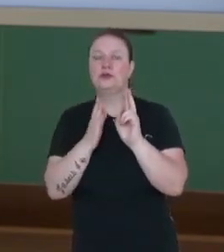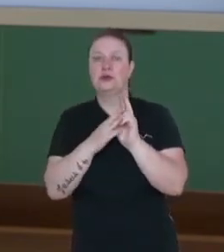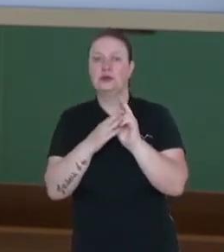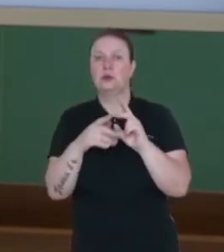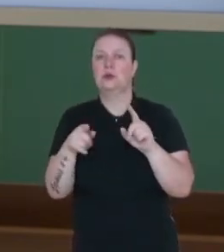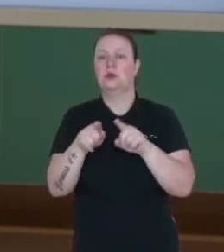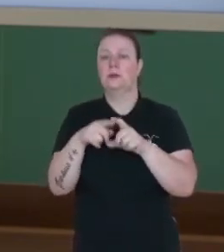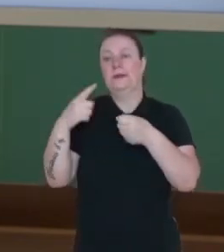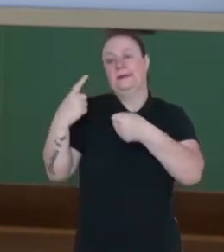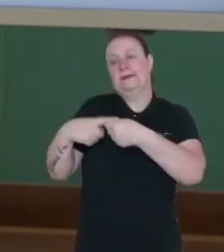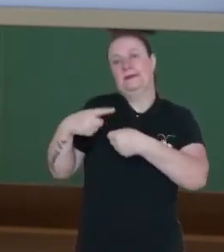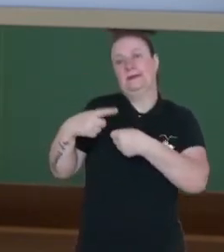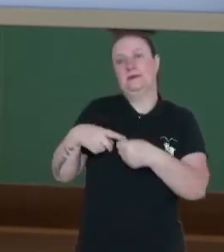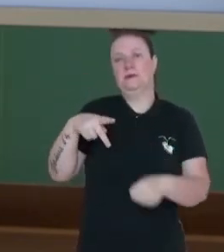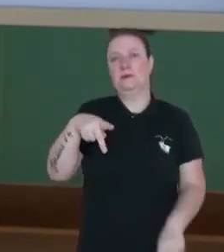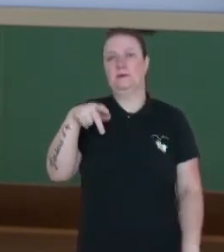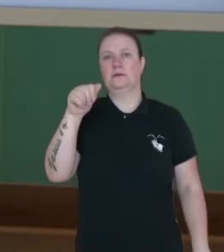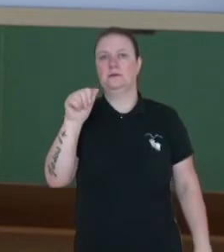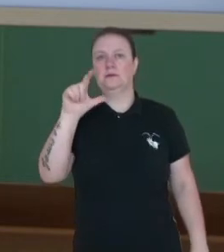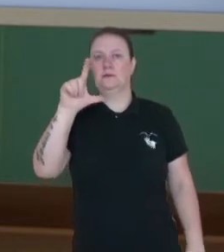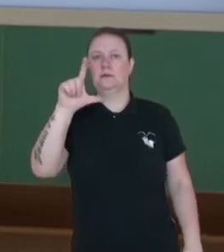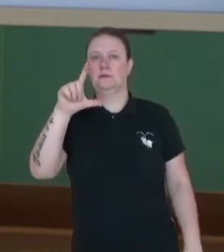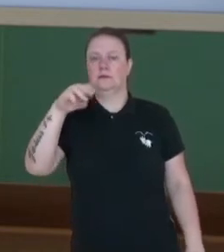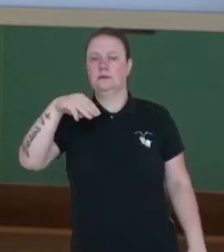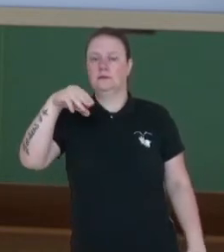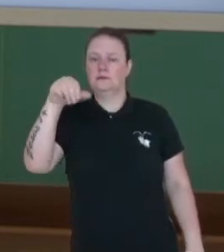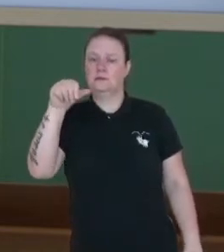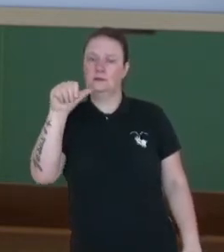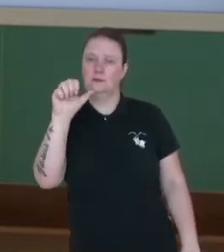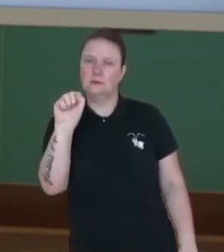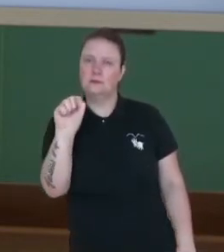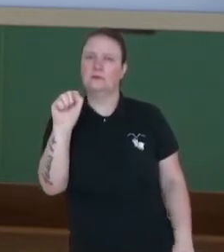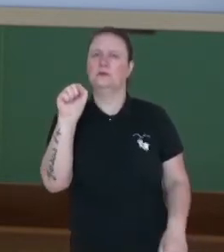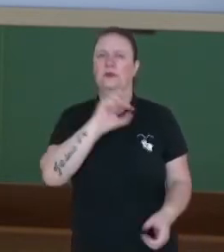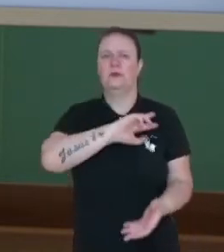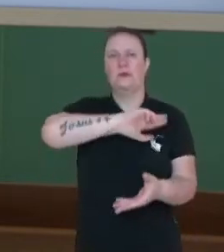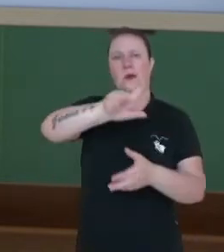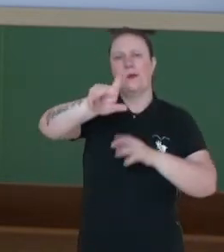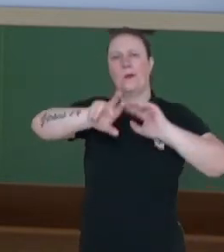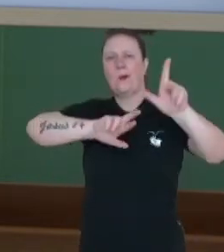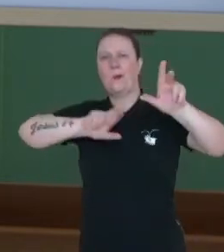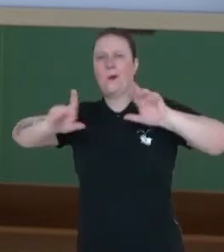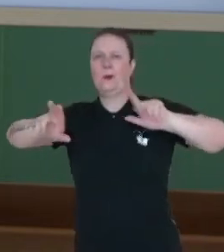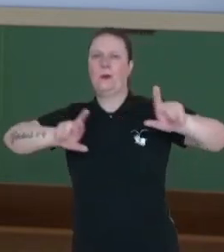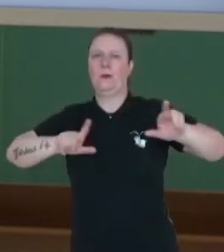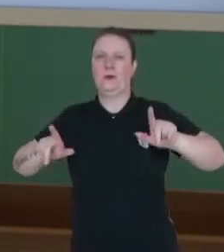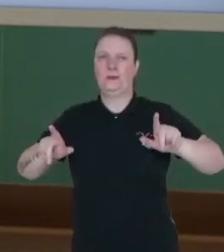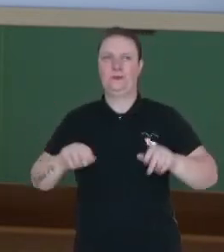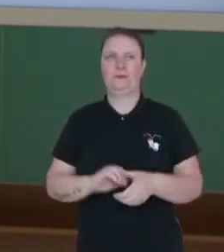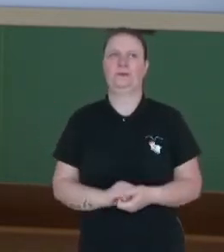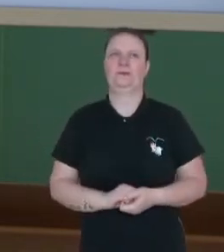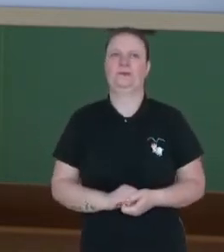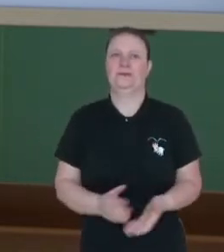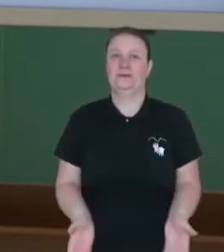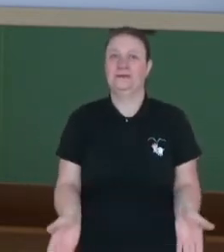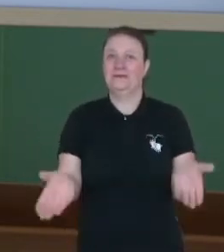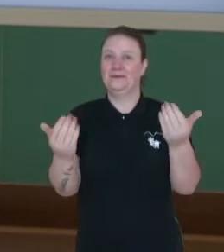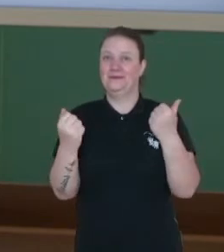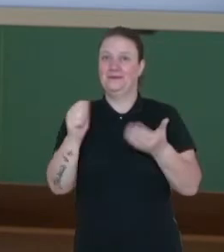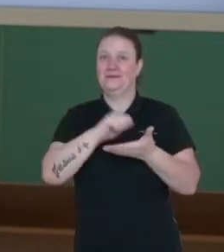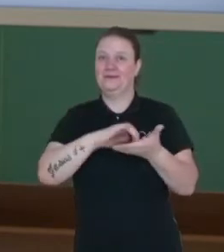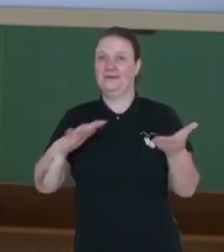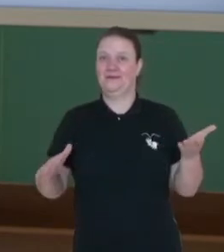grande reserva indígena no território paranaense e em outras localidades do território também. Convido você agora a